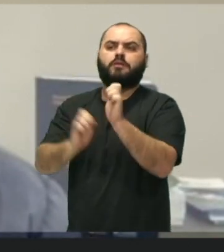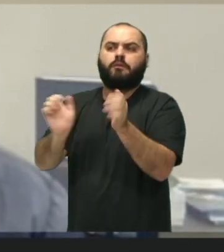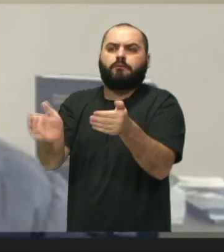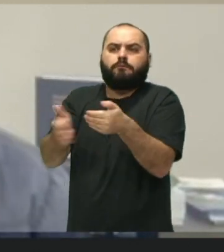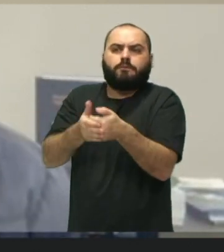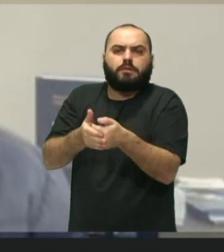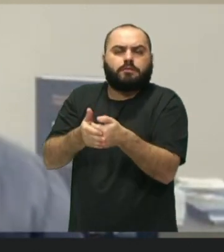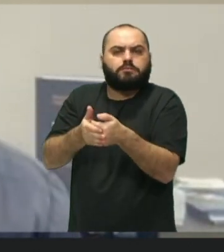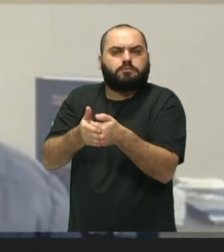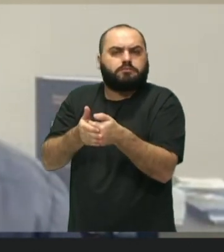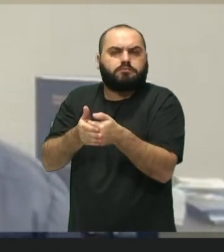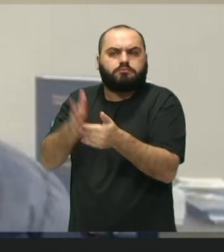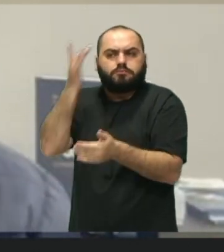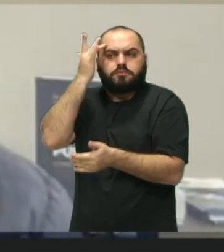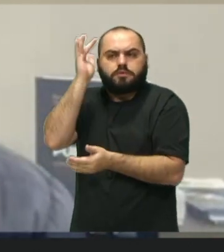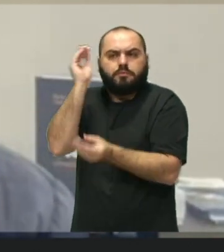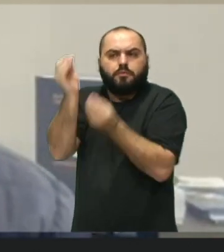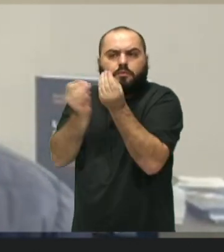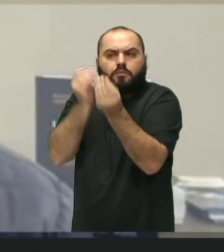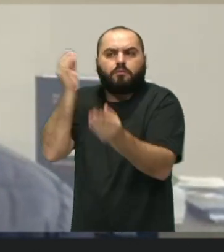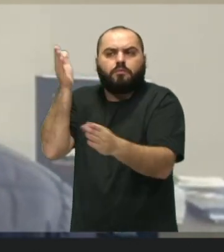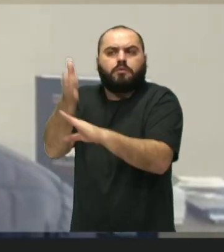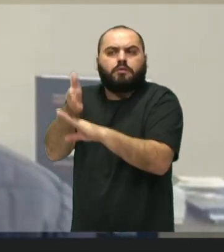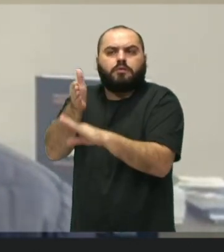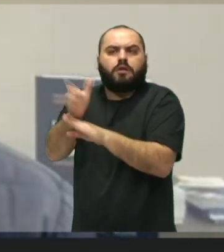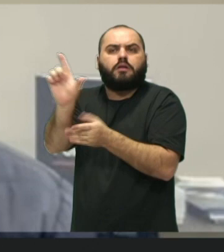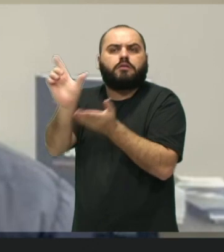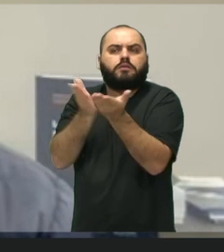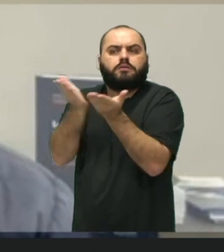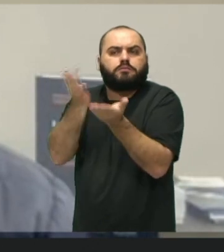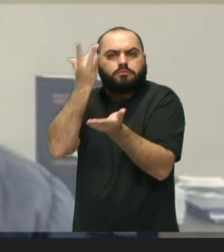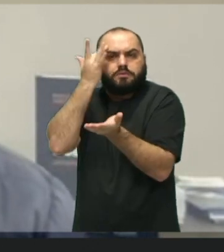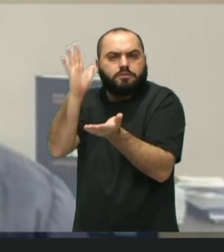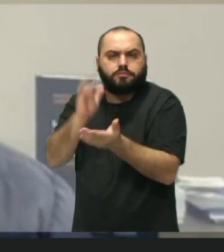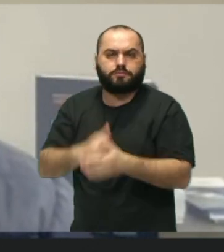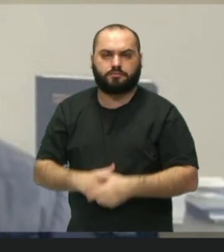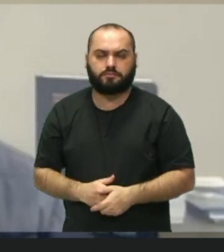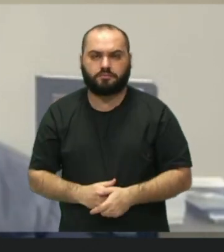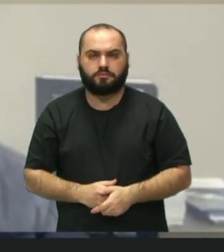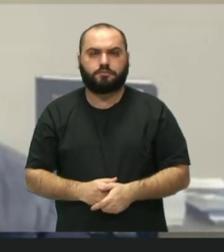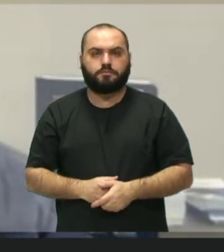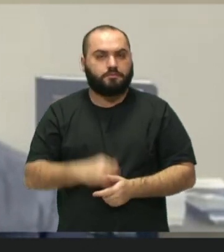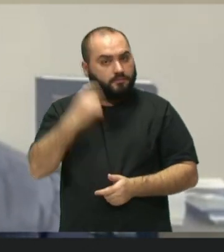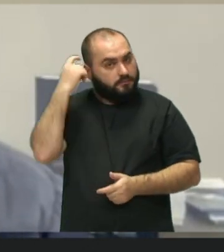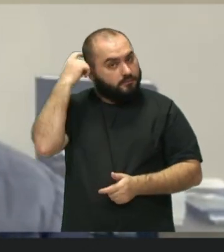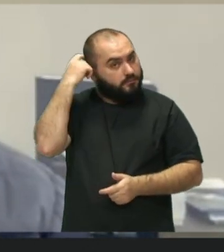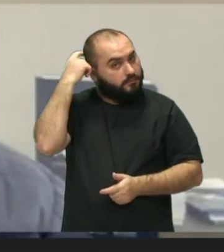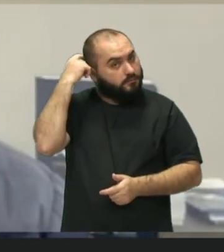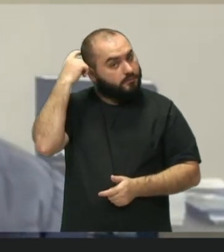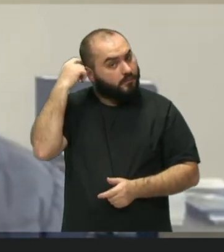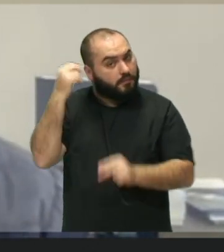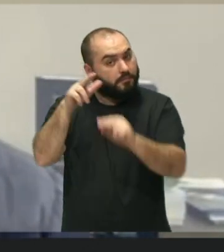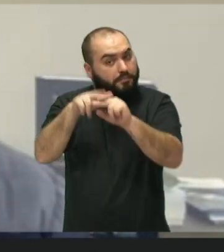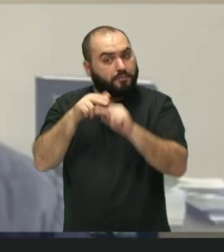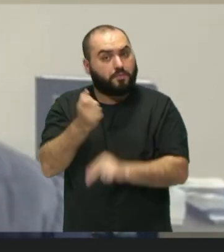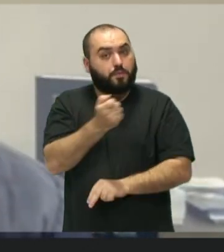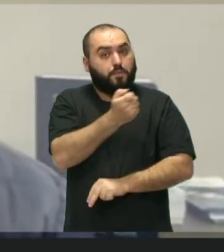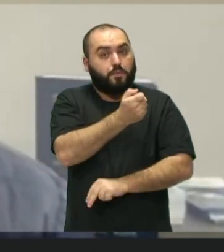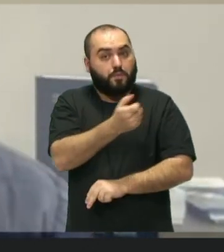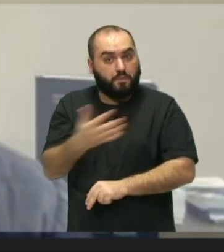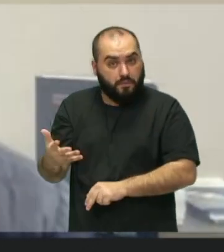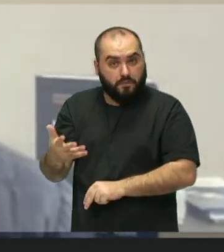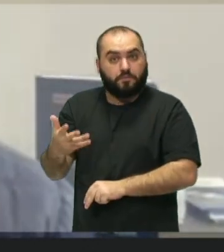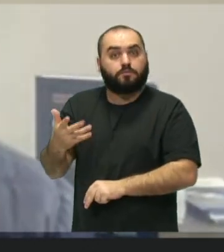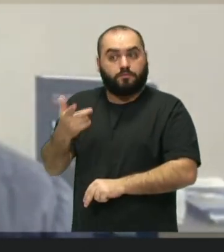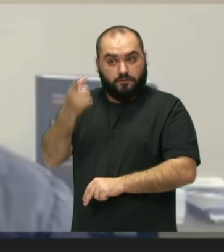para as empresas. Elas não sabem como entrar no mundo das licitações. Então, os números são muito vultosos,